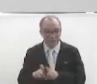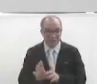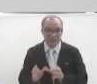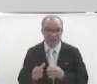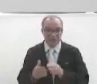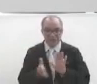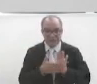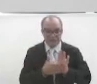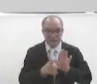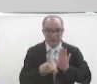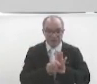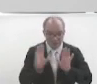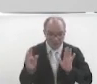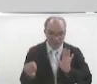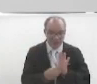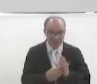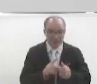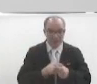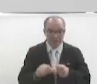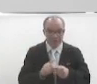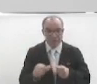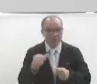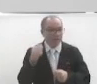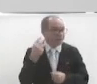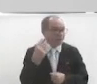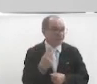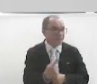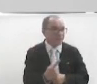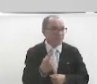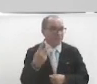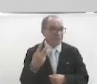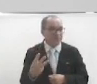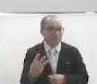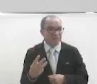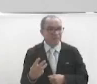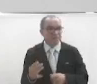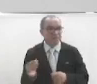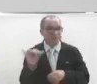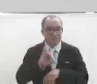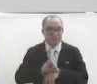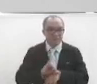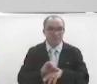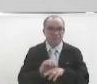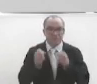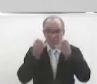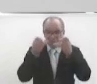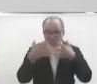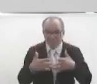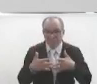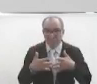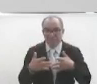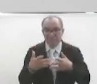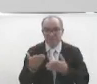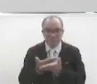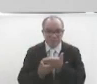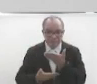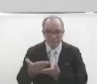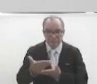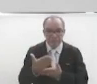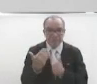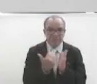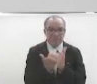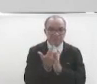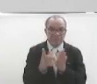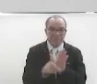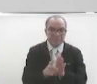proposta de emenda artigo 13º 16º ficam estabelecidos os seguintes critérios e valores percentuais de